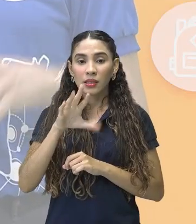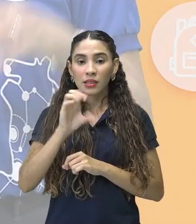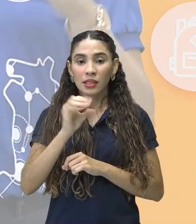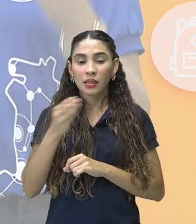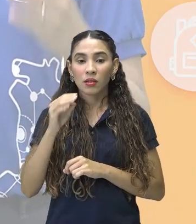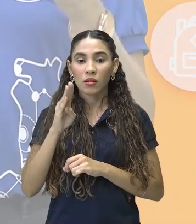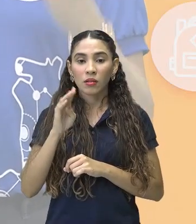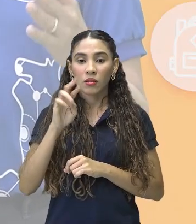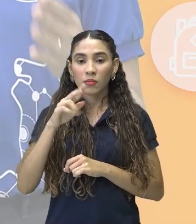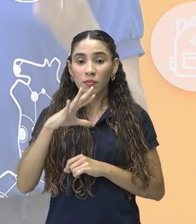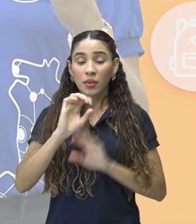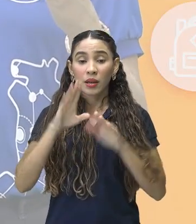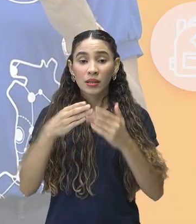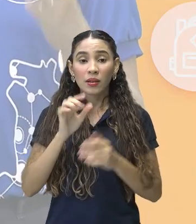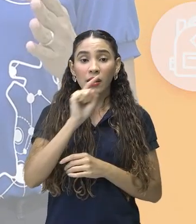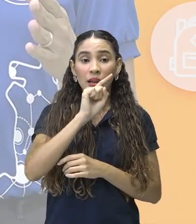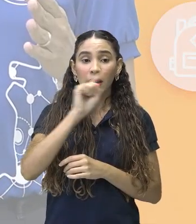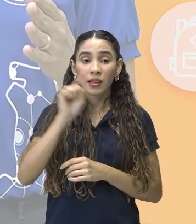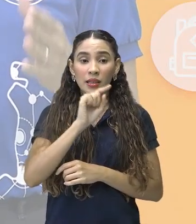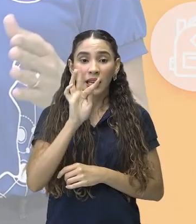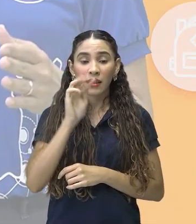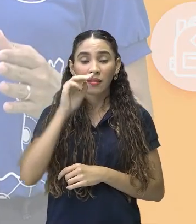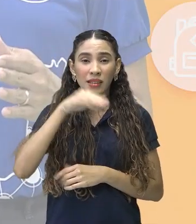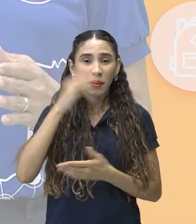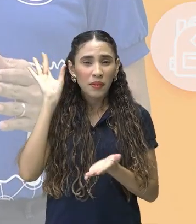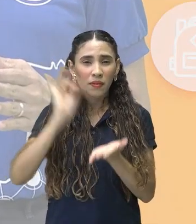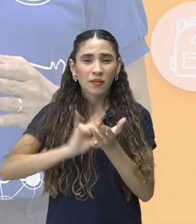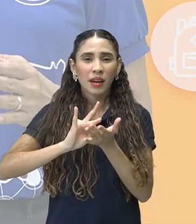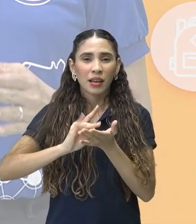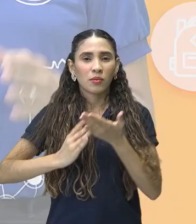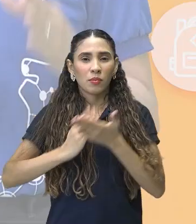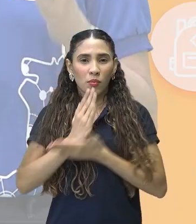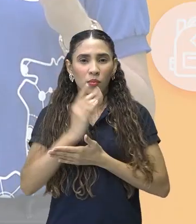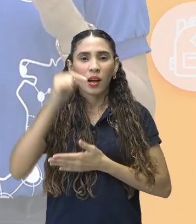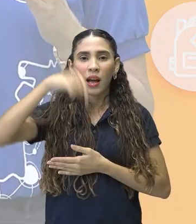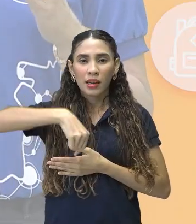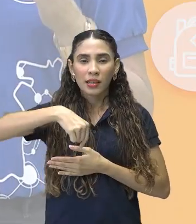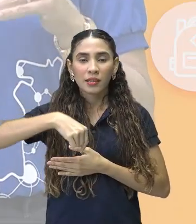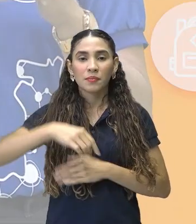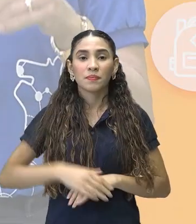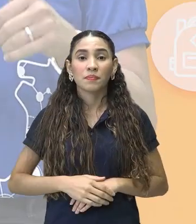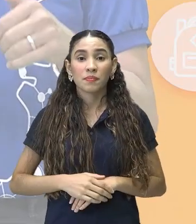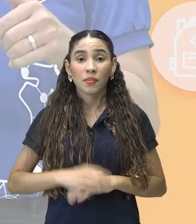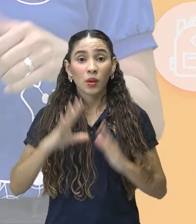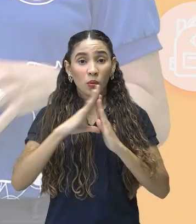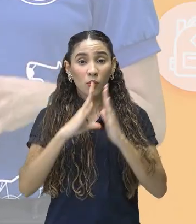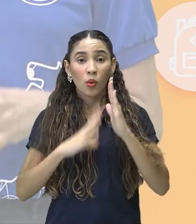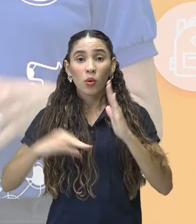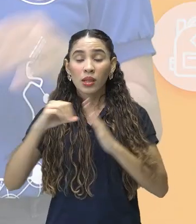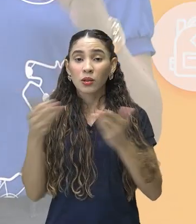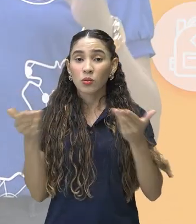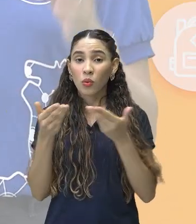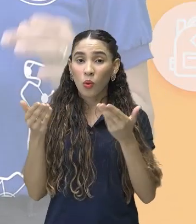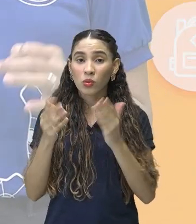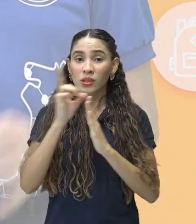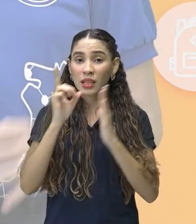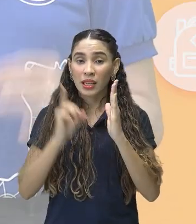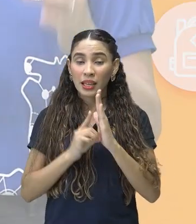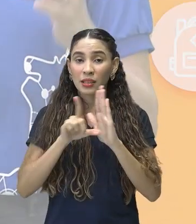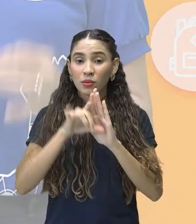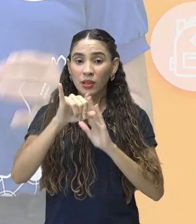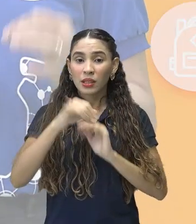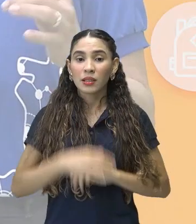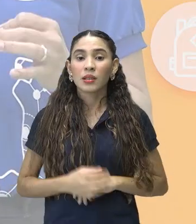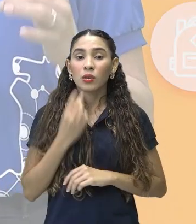Então, a Zona Franca de Manaus, de fato, foi sancionada para o modelo atual, pelo